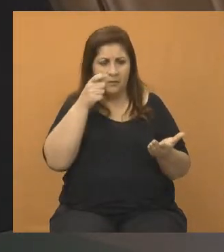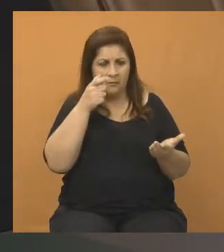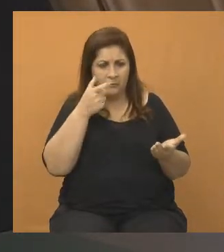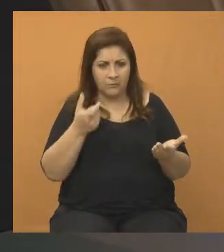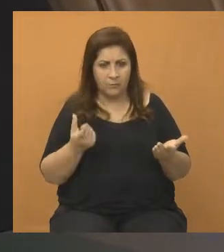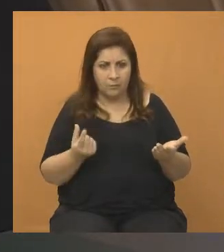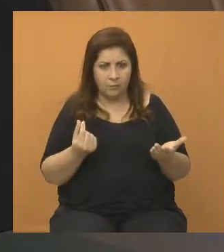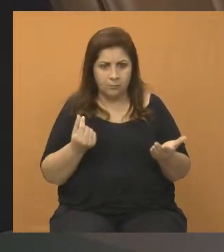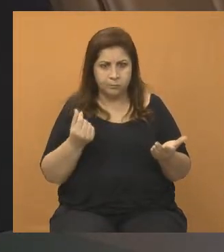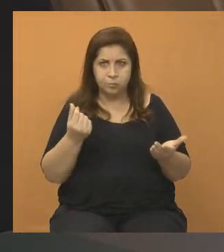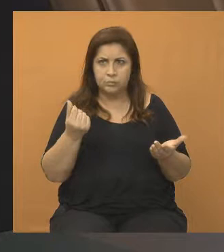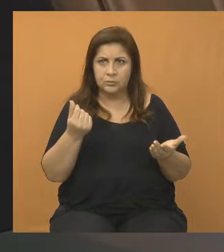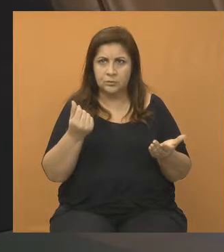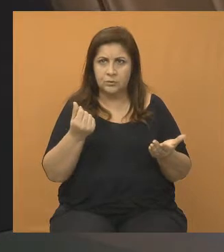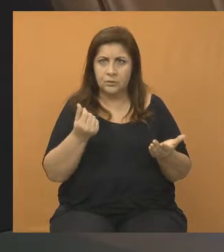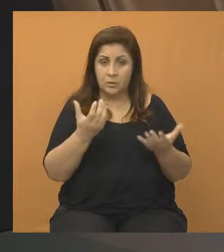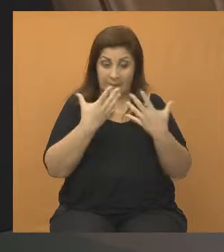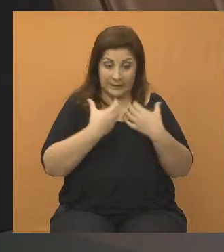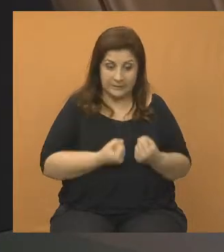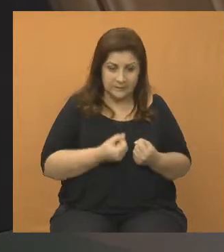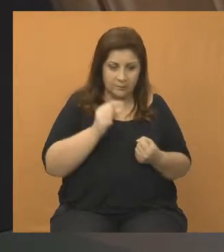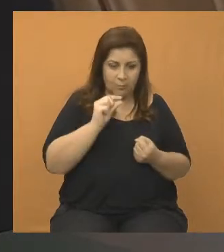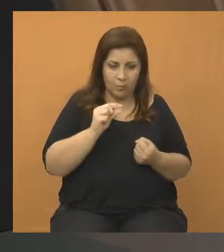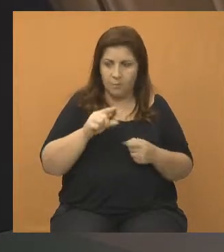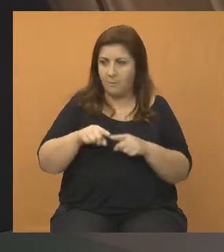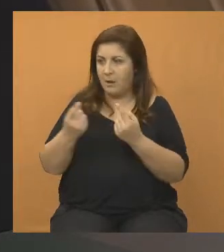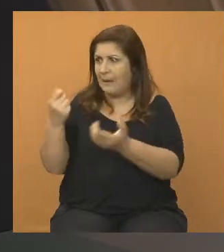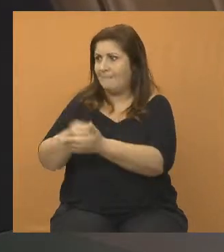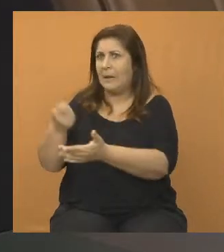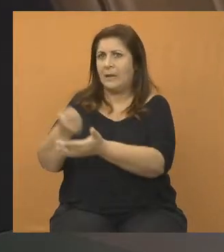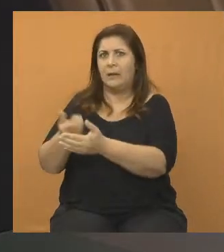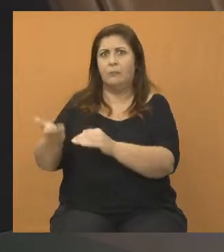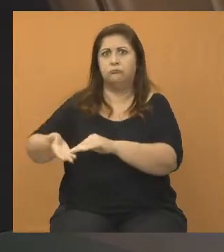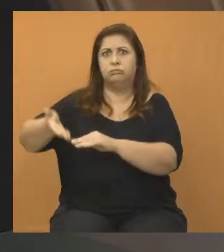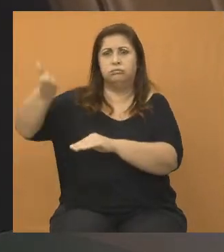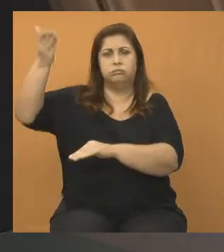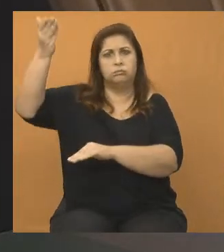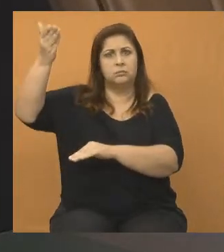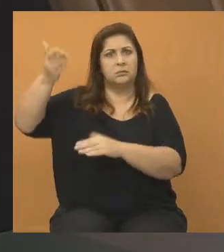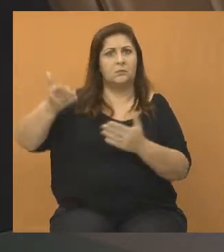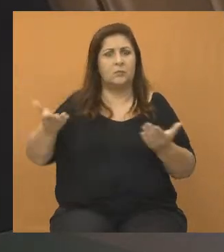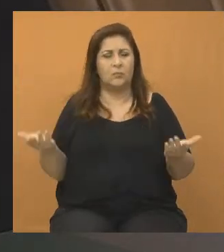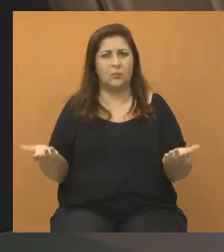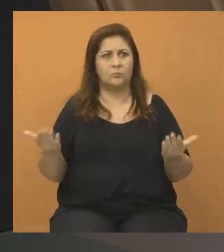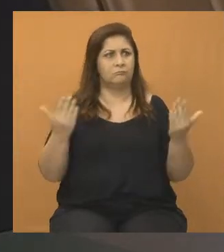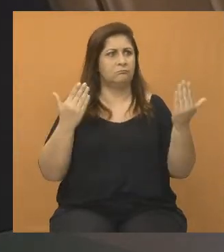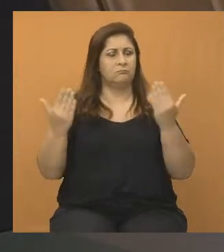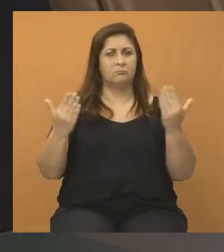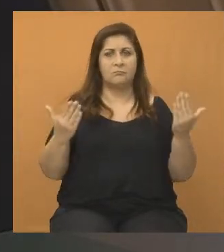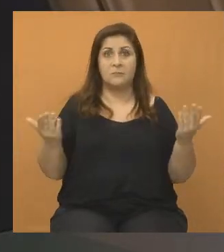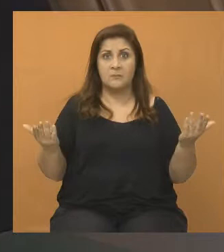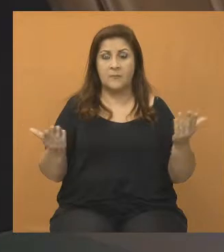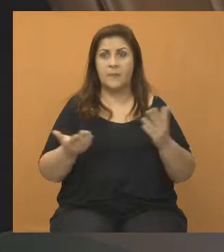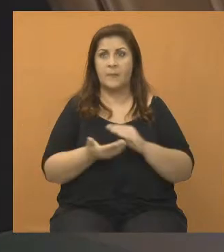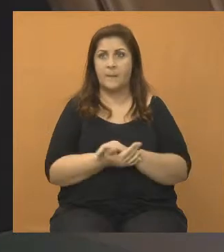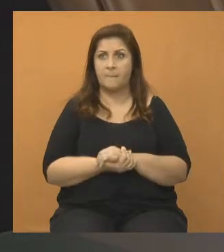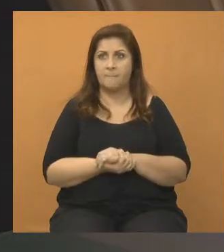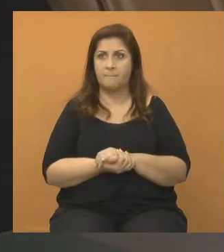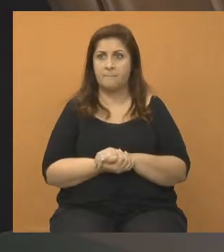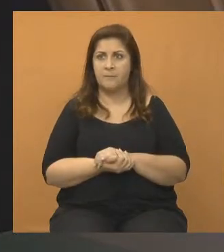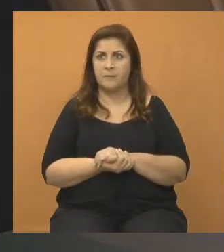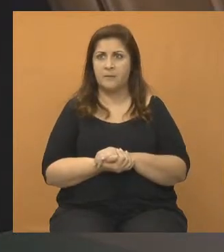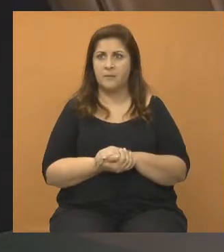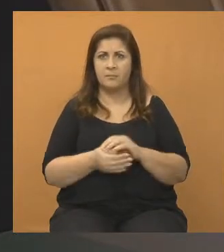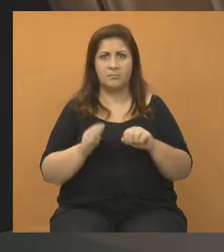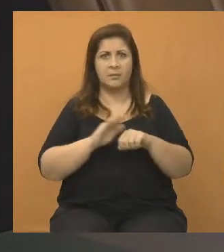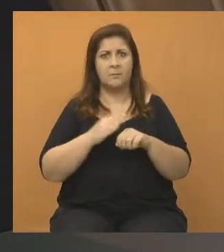quase que subiu um pouquinho, e a diferença de investimento de 2018 para 2019, acho que soma muito mais